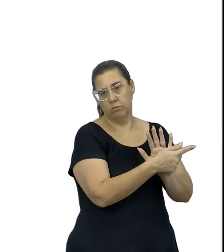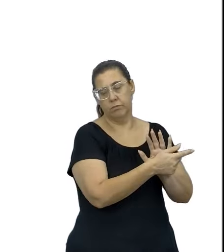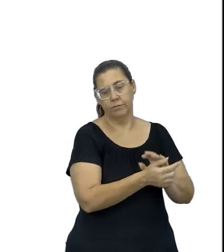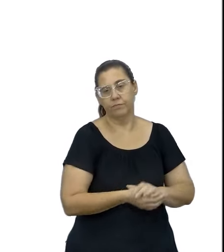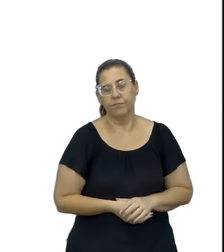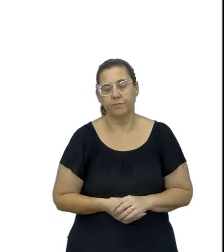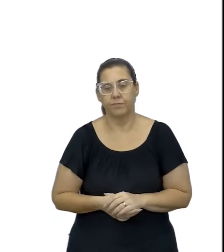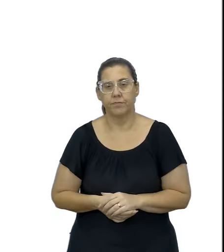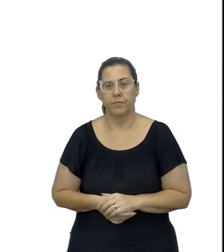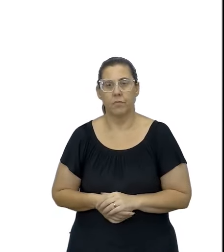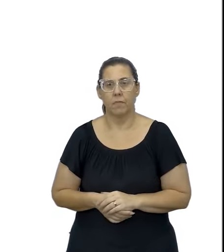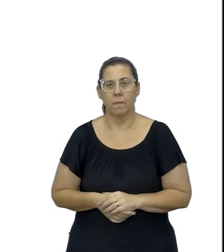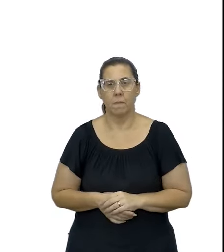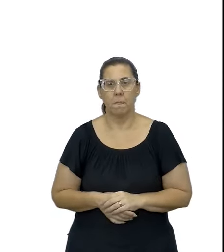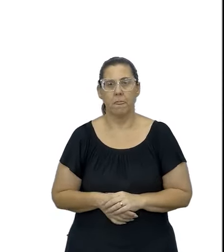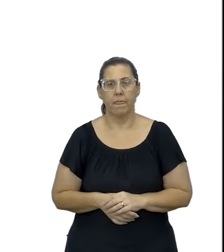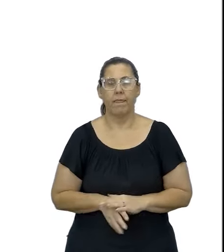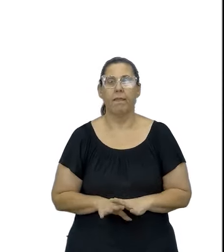tá? Então,